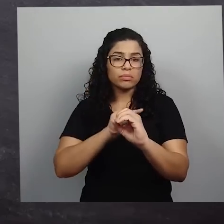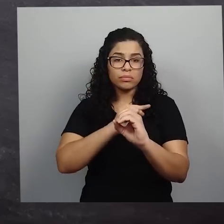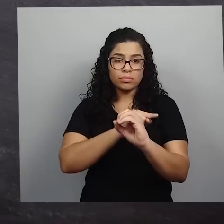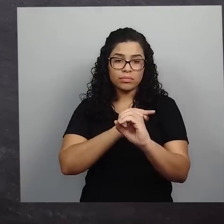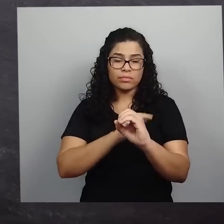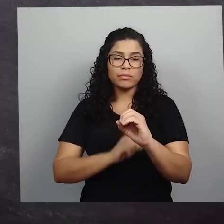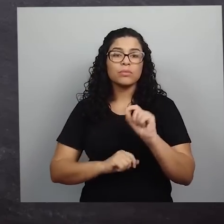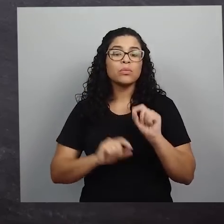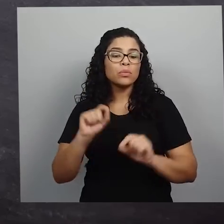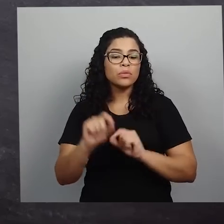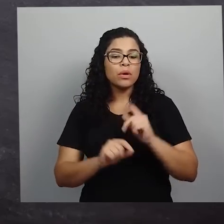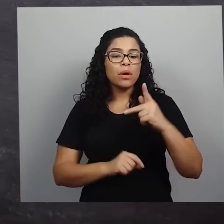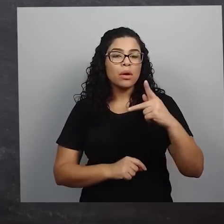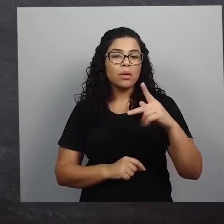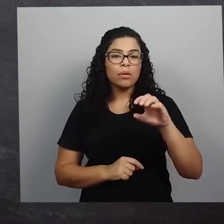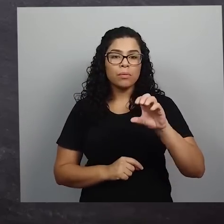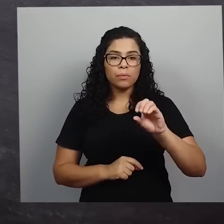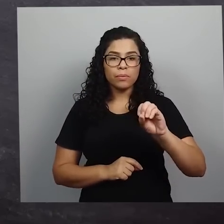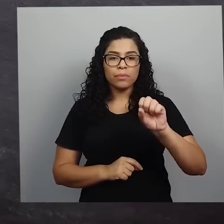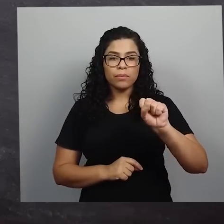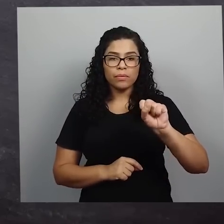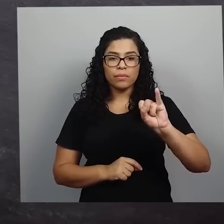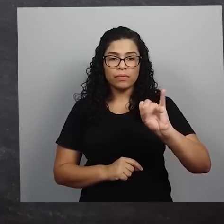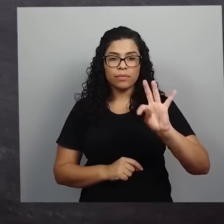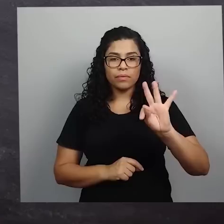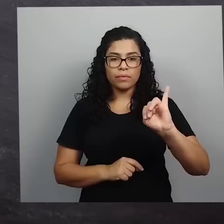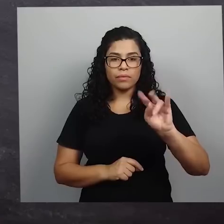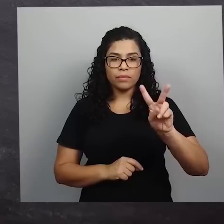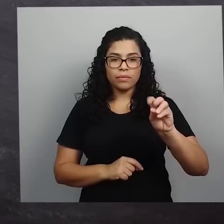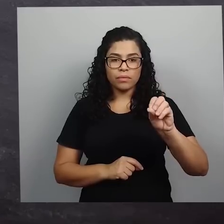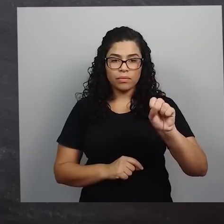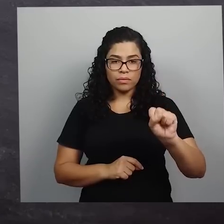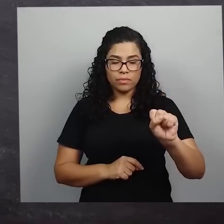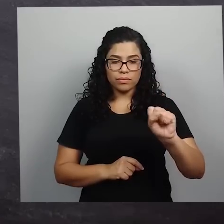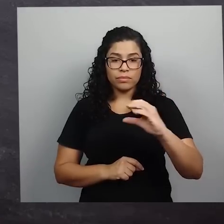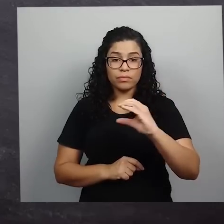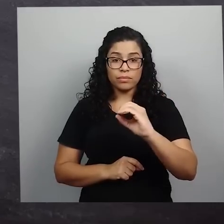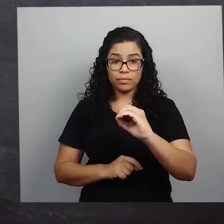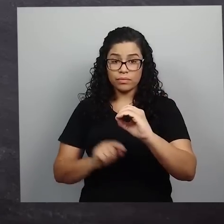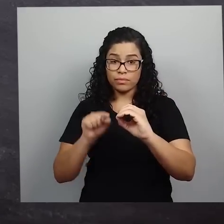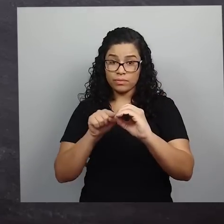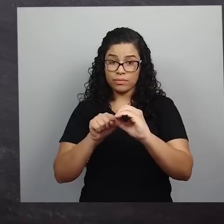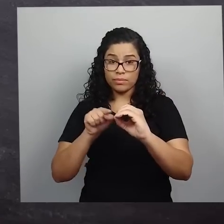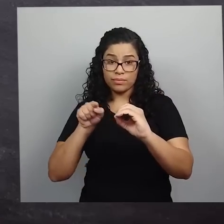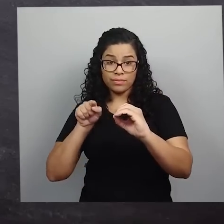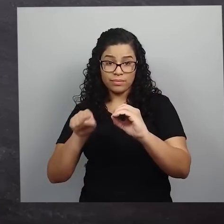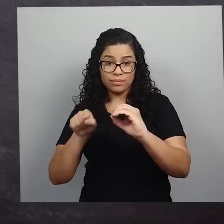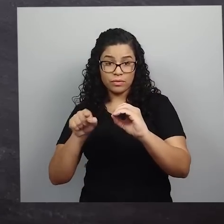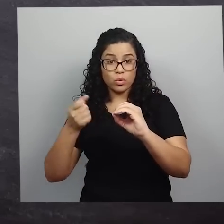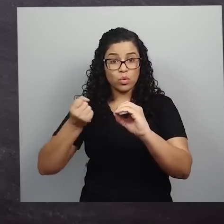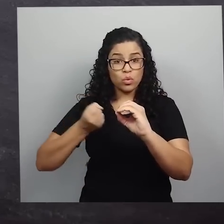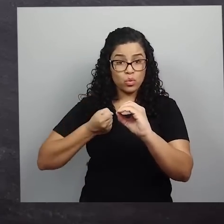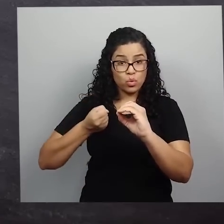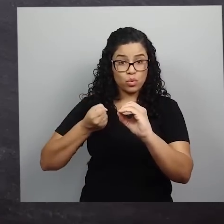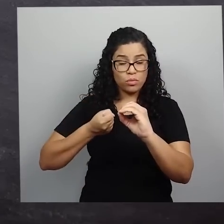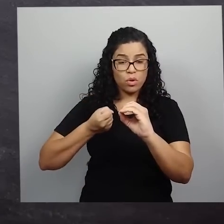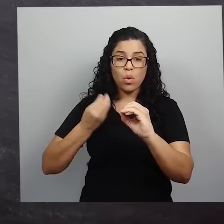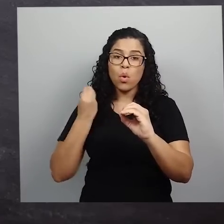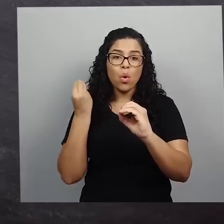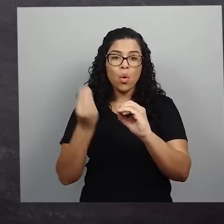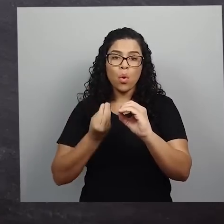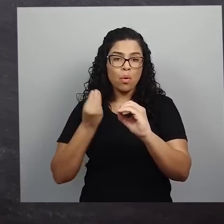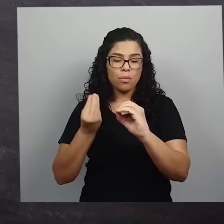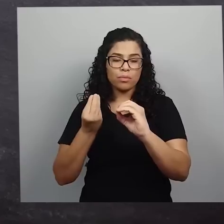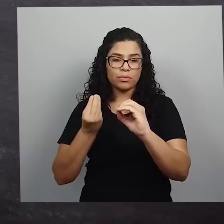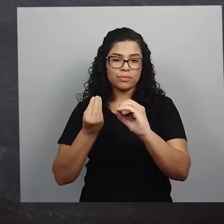que são números positivos. Do 0 para a esquerda, esses números que vão